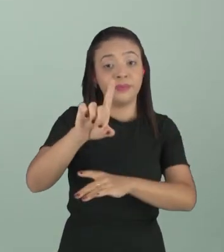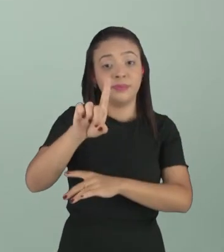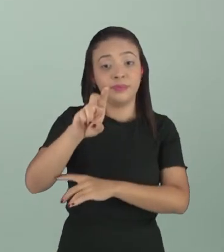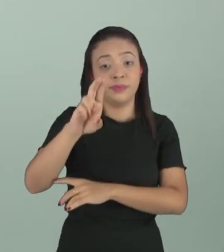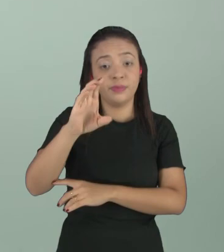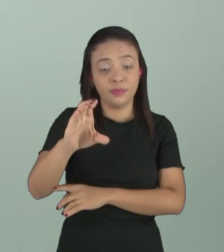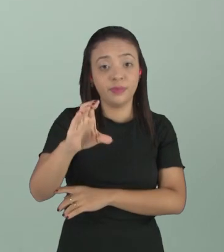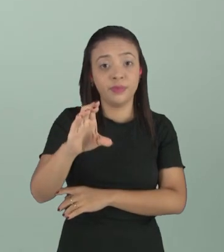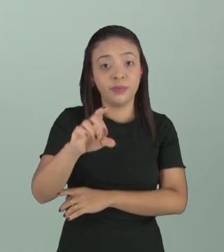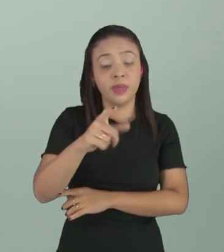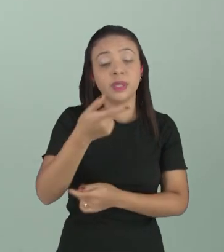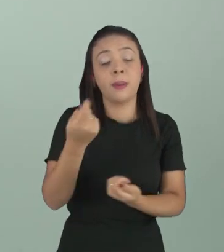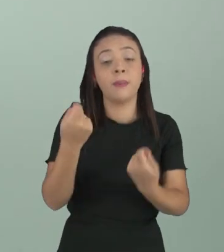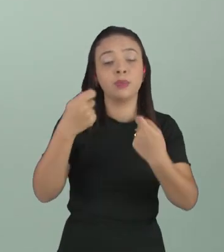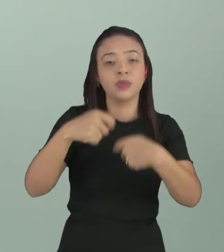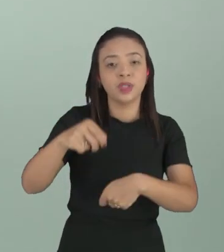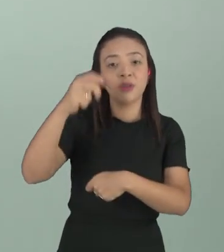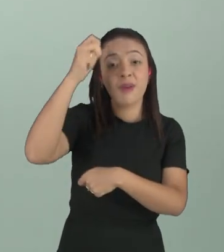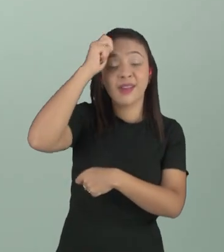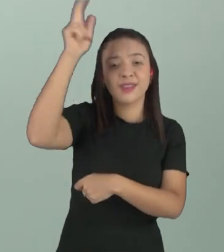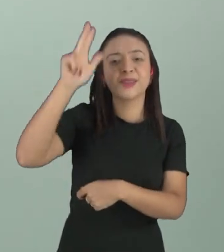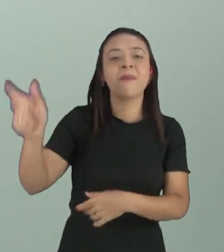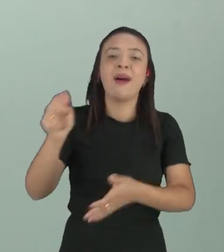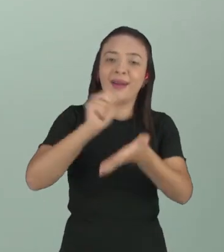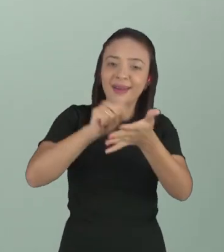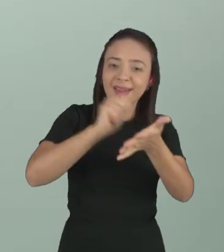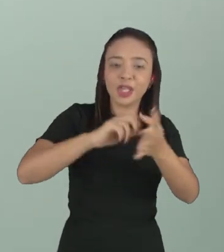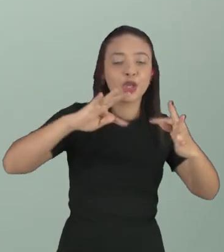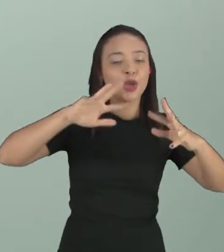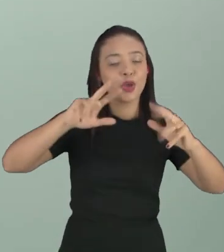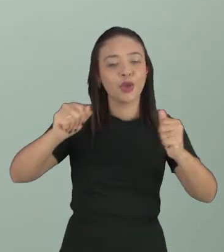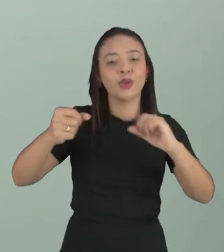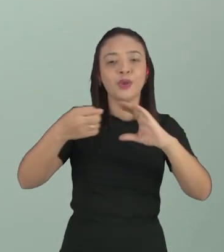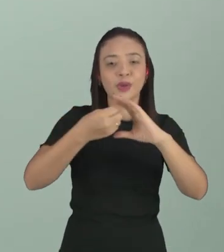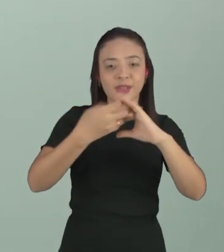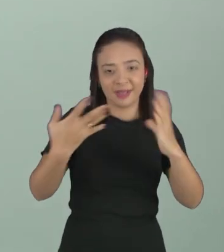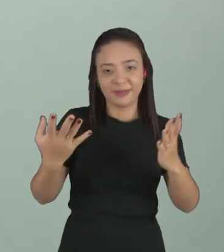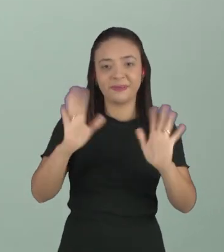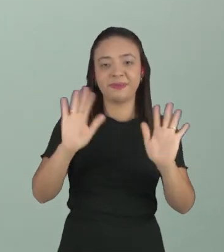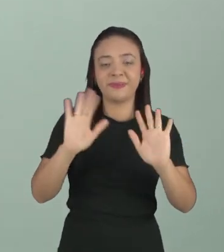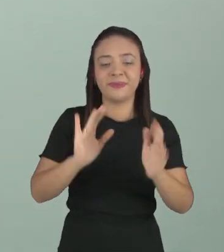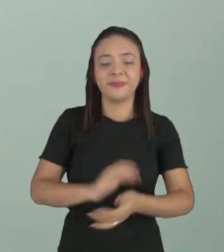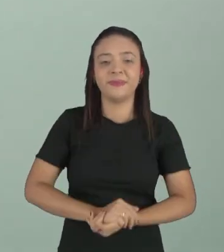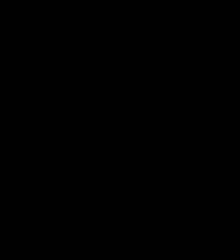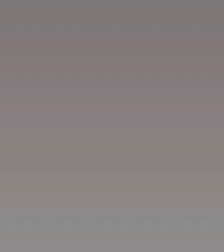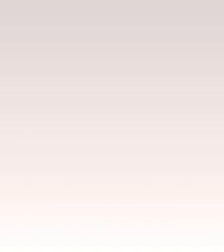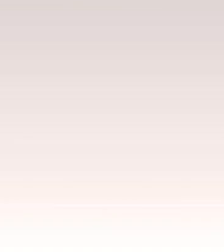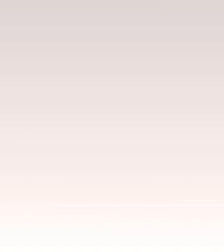que você fique cada vez mais expert na ortografia e suas convenções. Até mais!